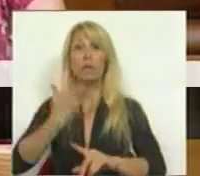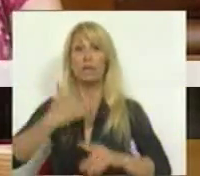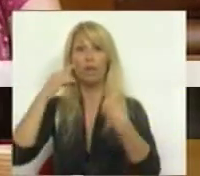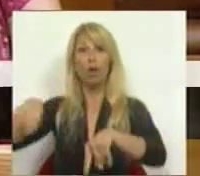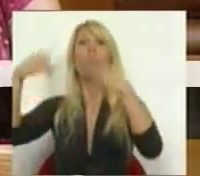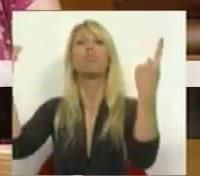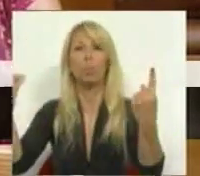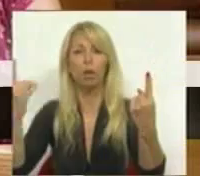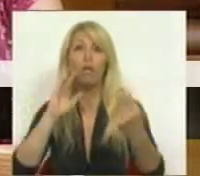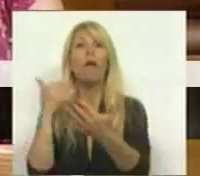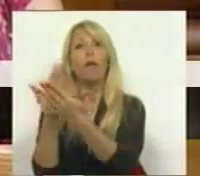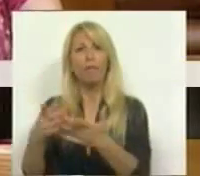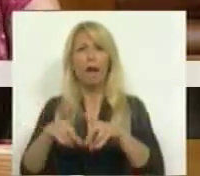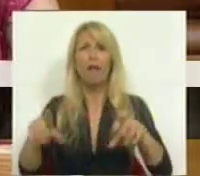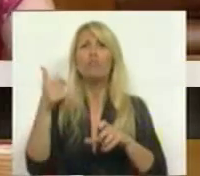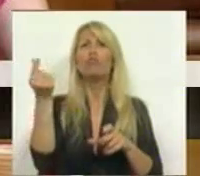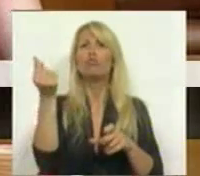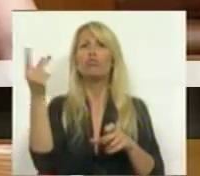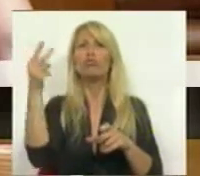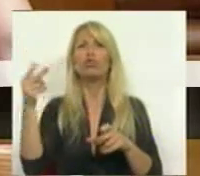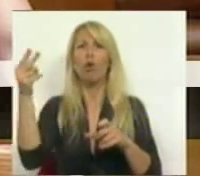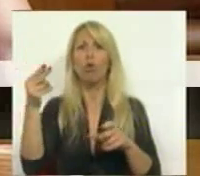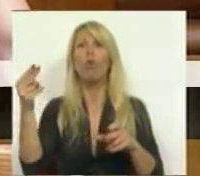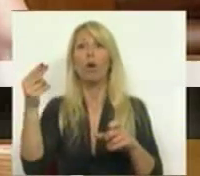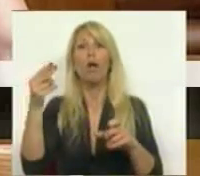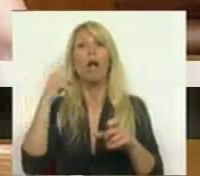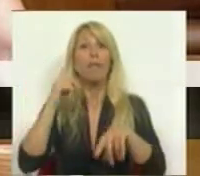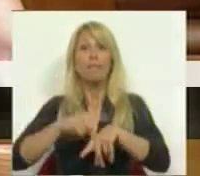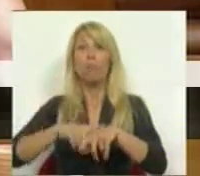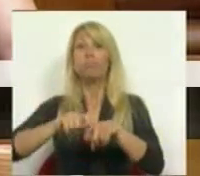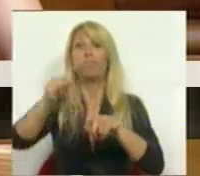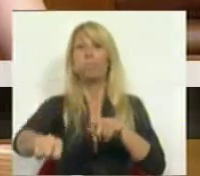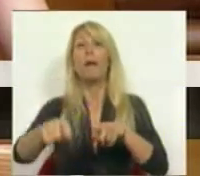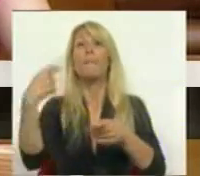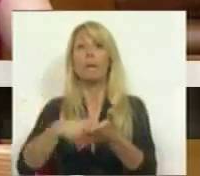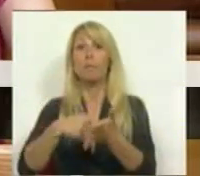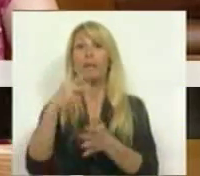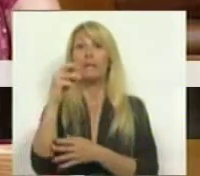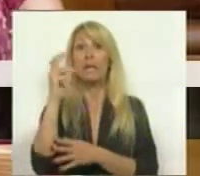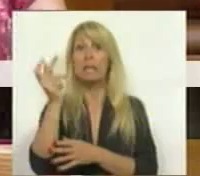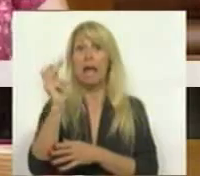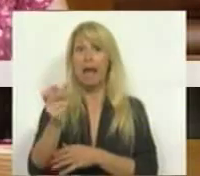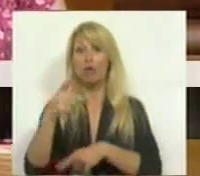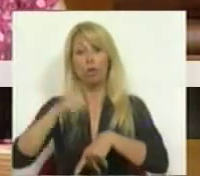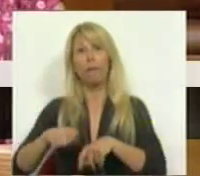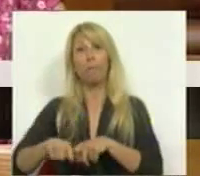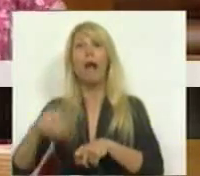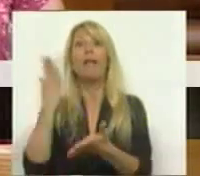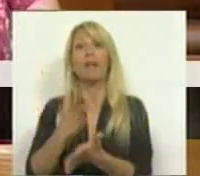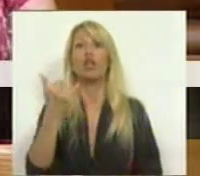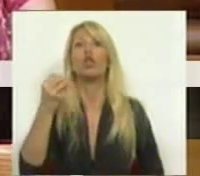emitindo obrigações do Tesouro com prazo de pagamento a 30 anos e período de carência até 2020. Cortar